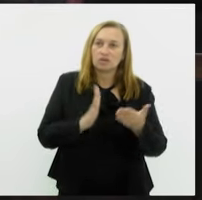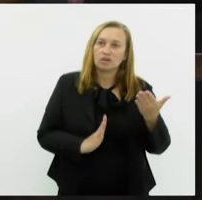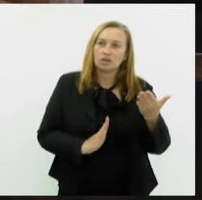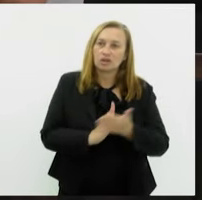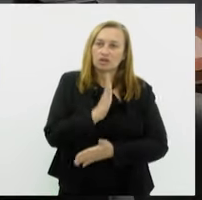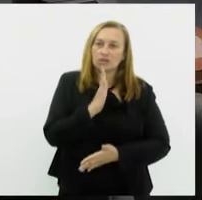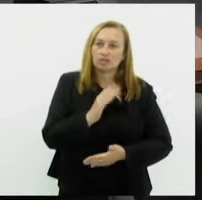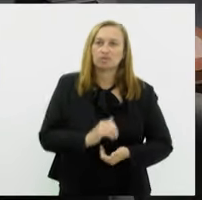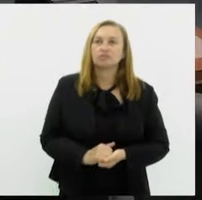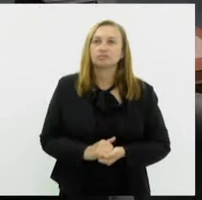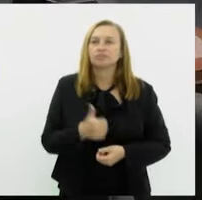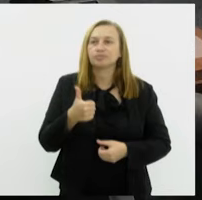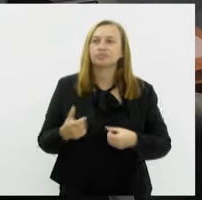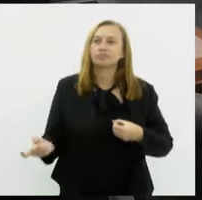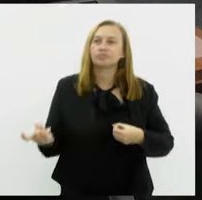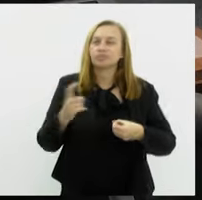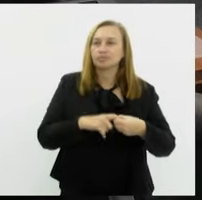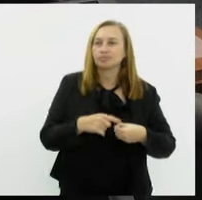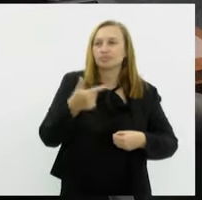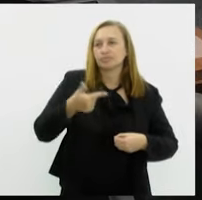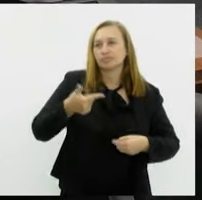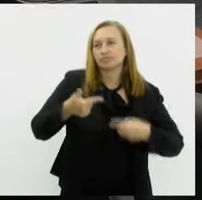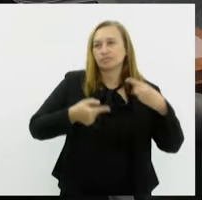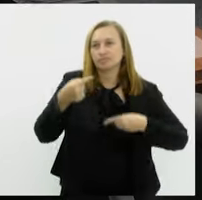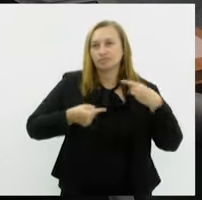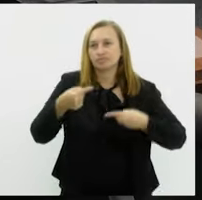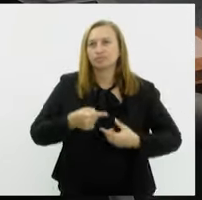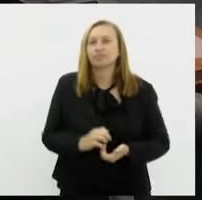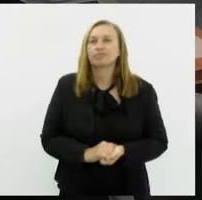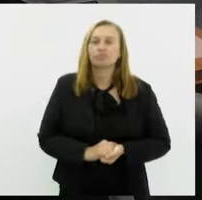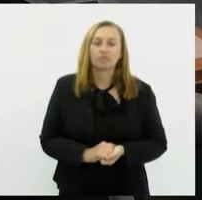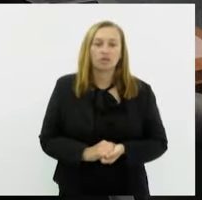estão. Aprovado em primeira e retorna em segunda.